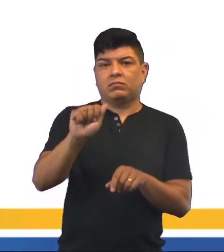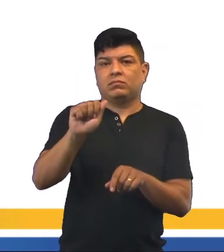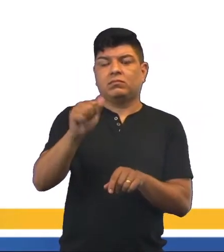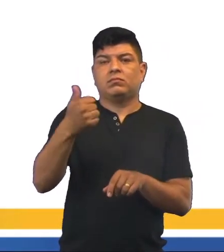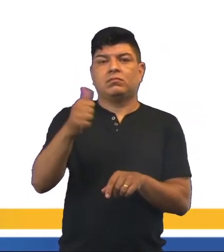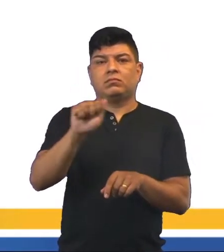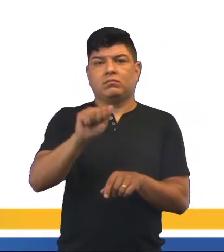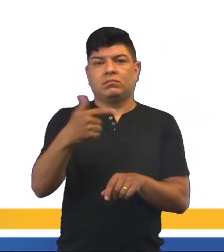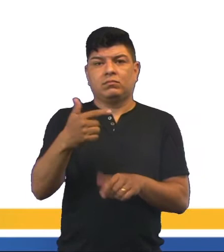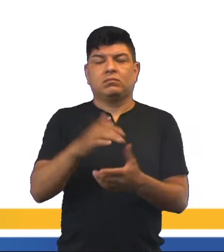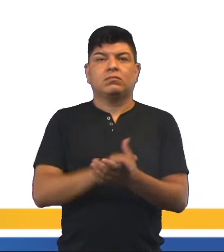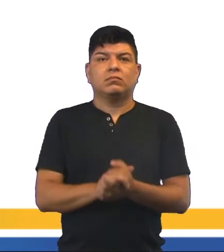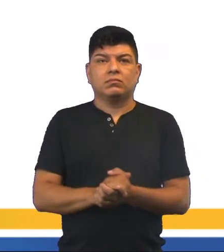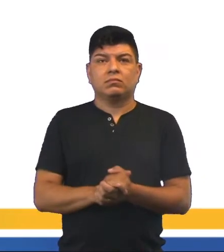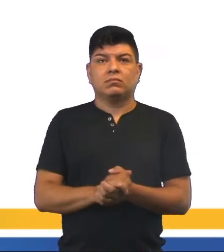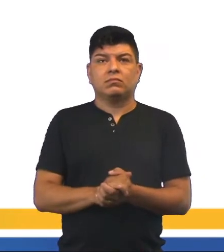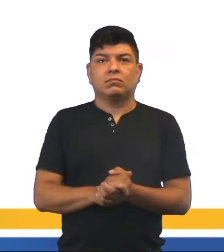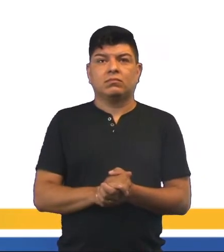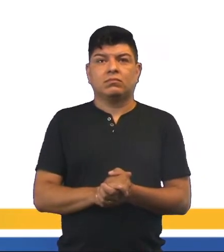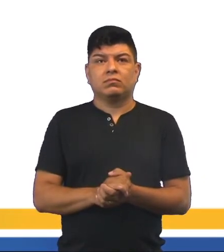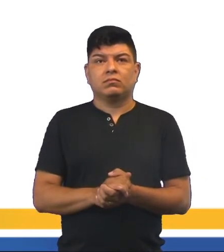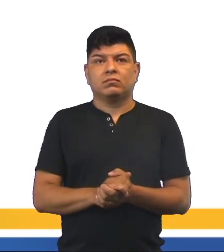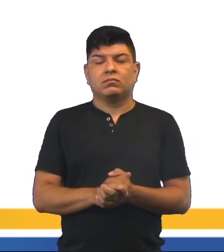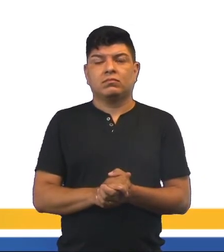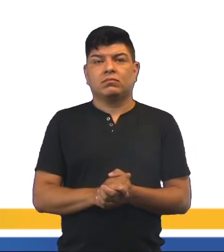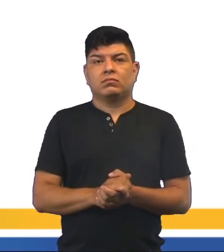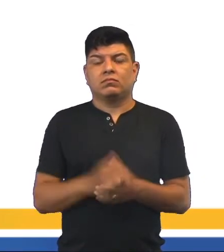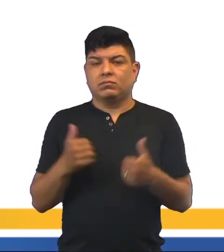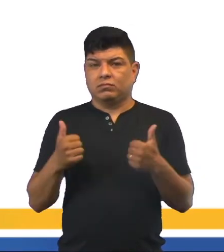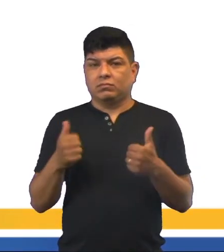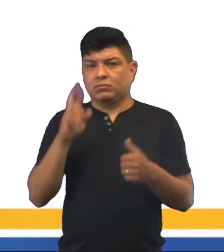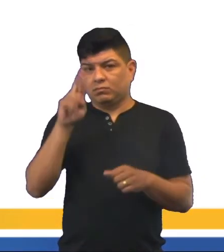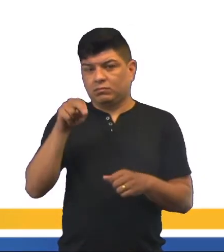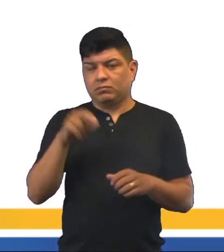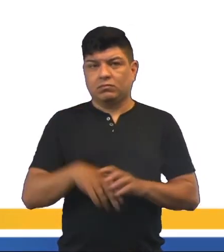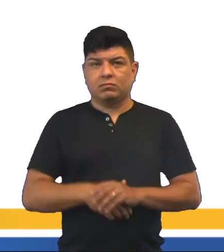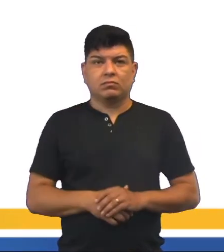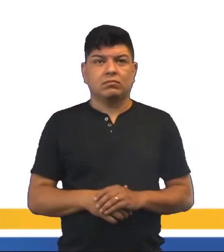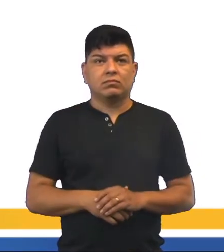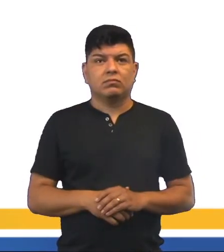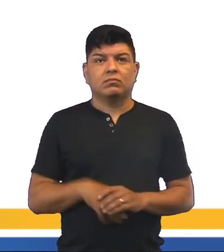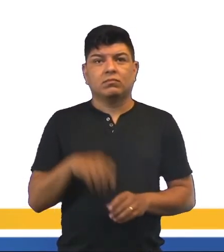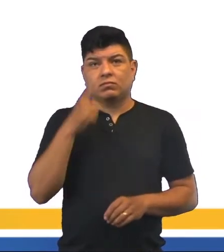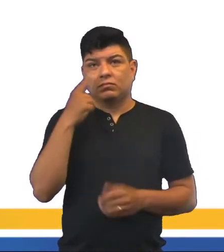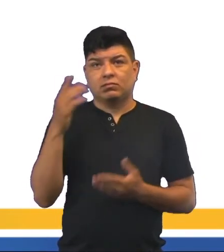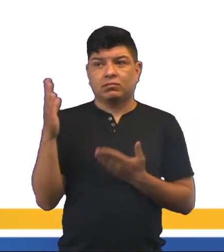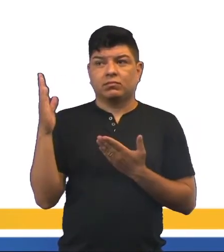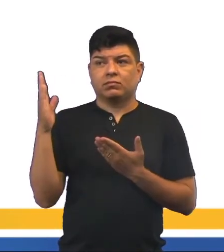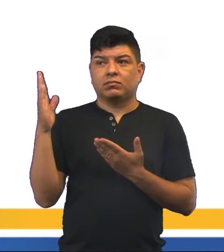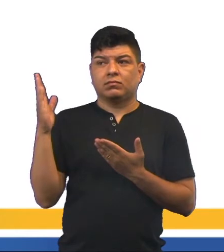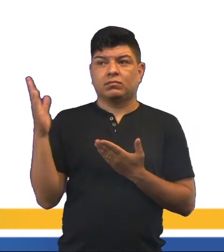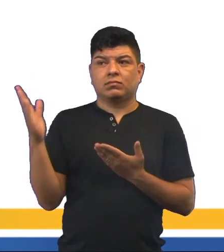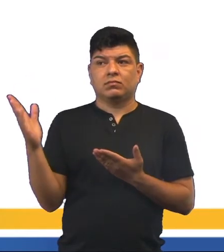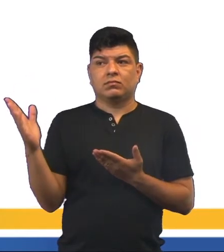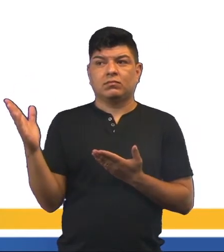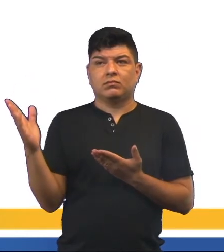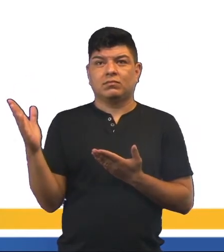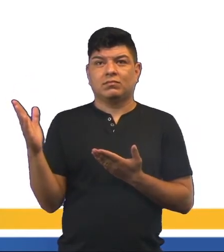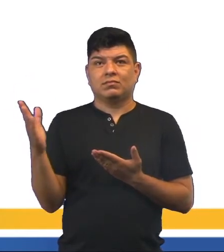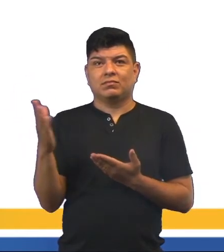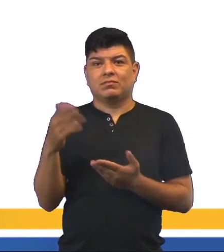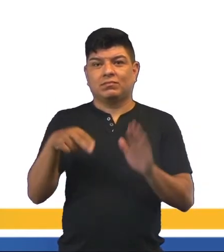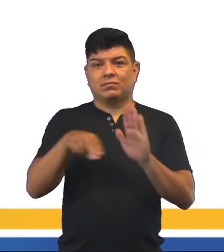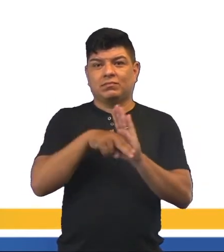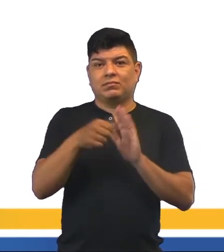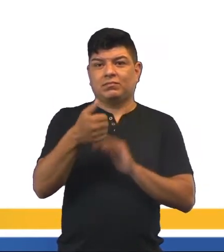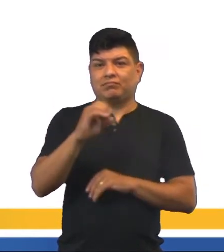né? Ou seja, a razão das áreas. Beleza? Olha aqui. Nota 10 para você que